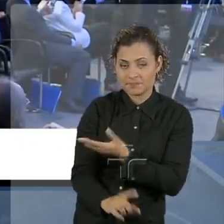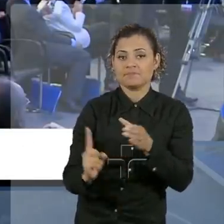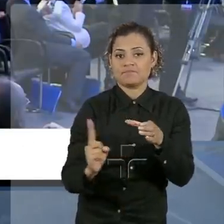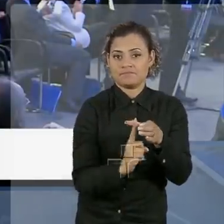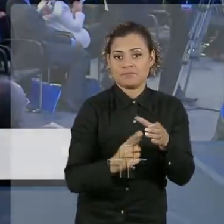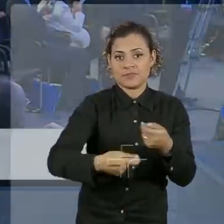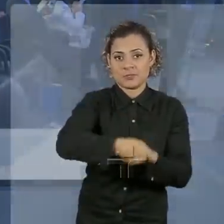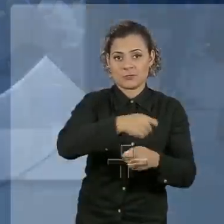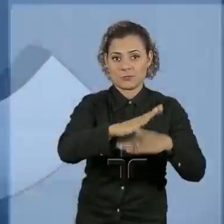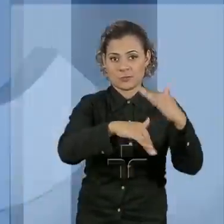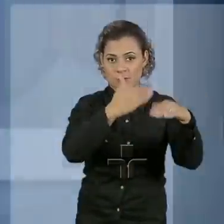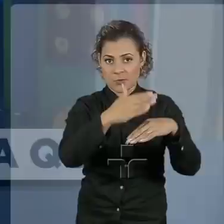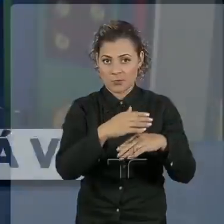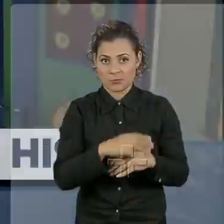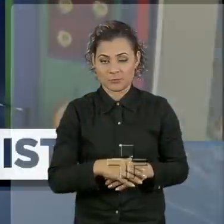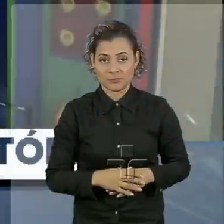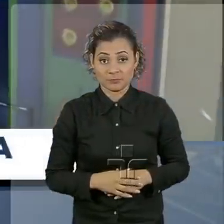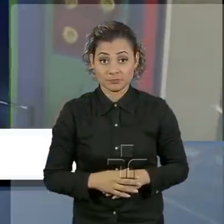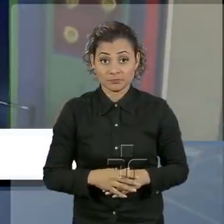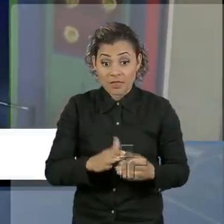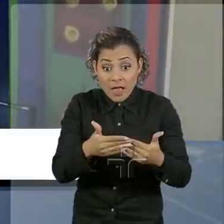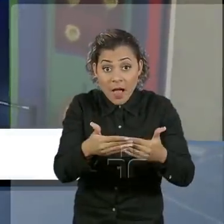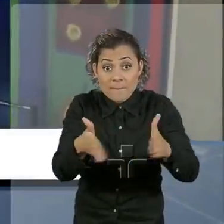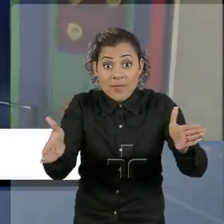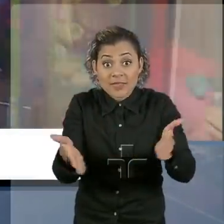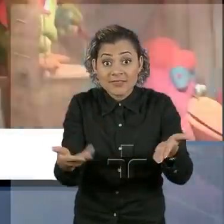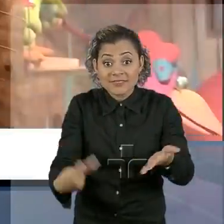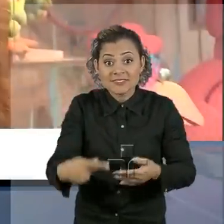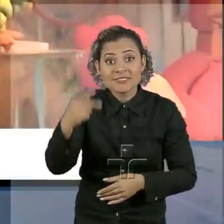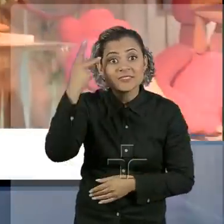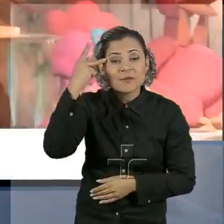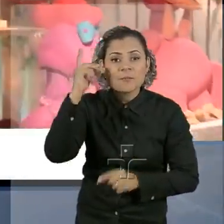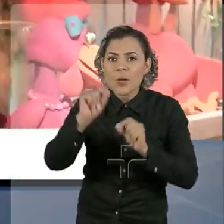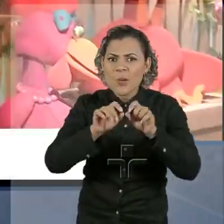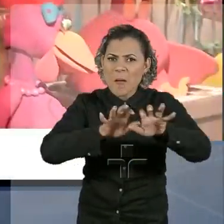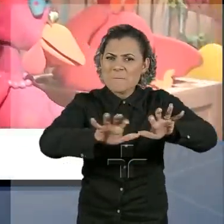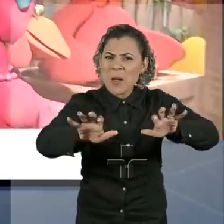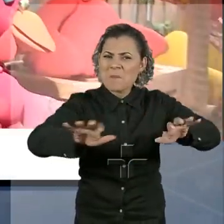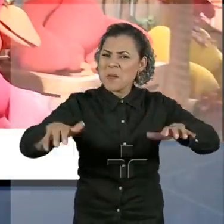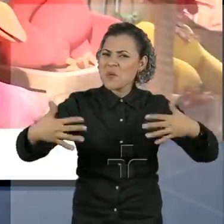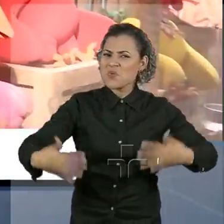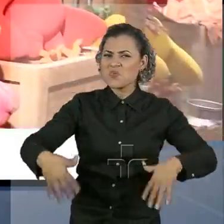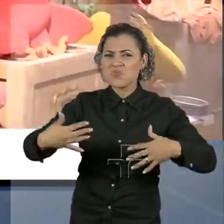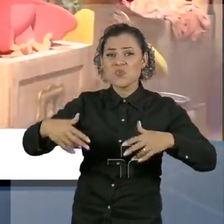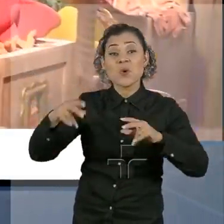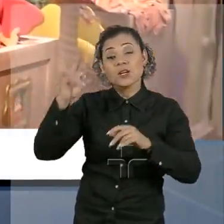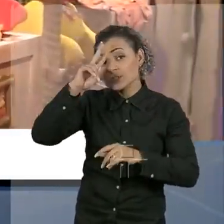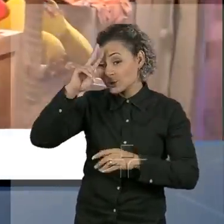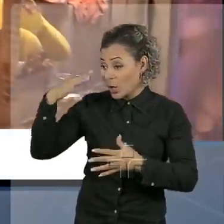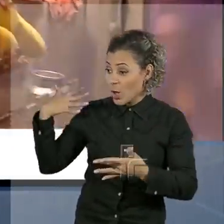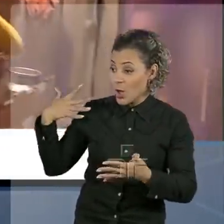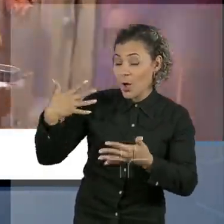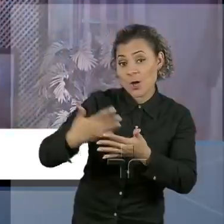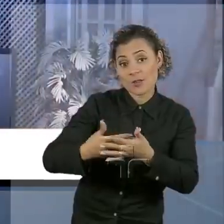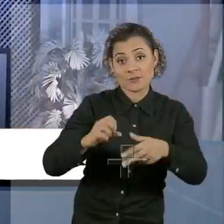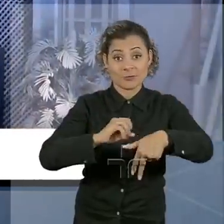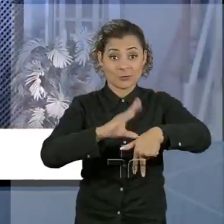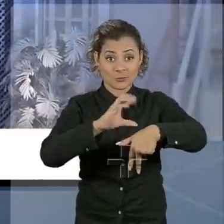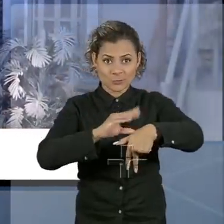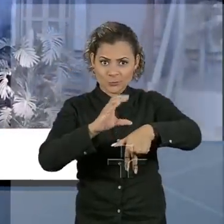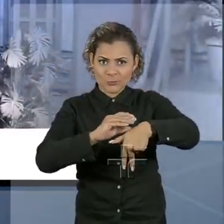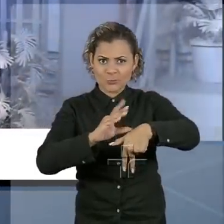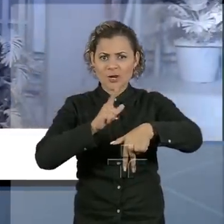Desenvolvimento Econômico. Aberta em São Paulo, a maior exposição sobre a história da TV Cultura,